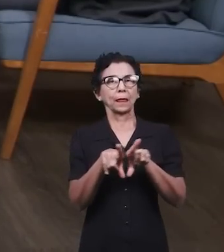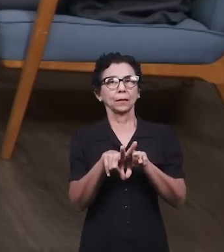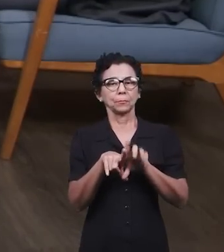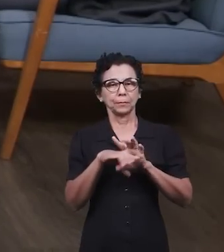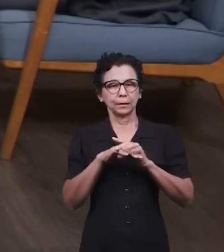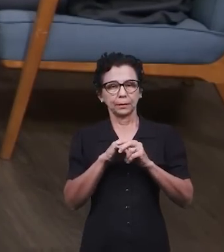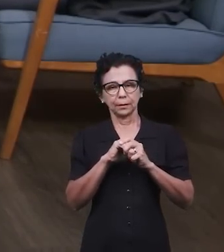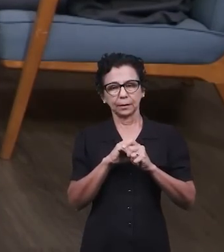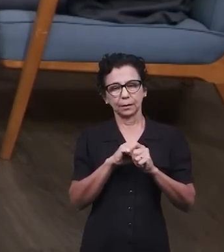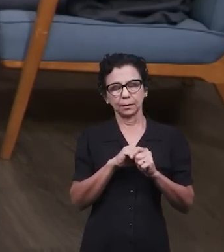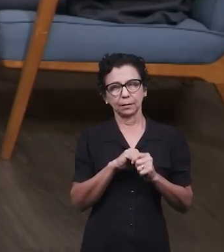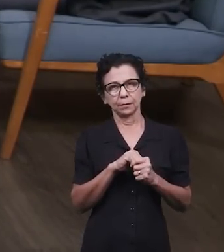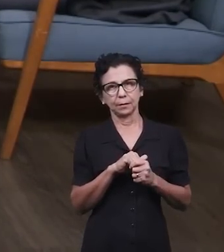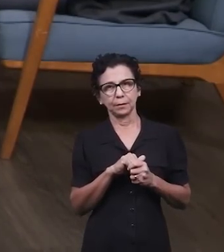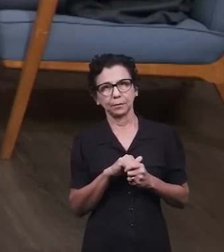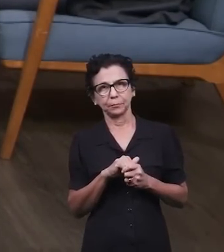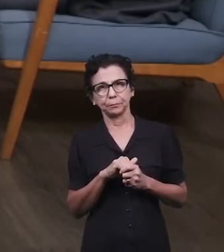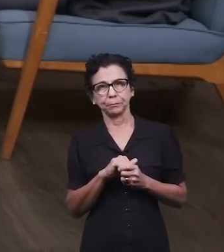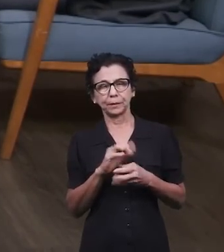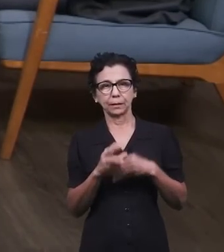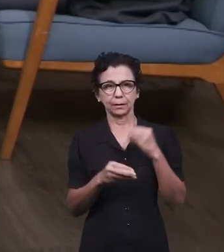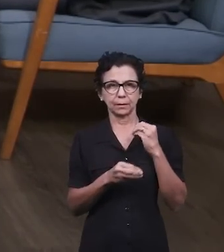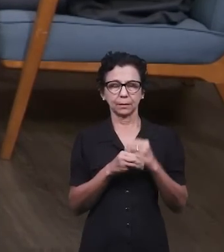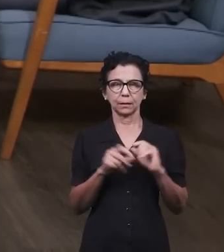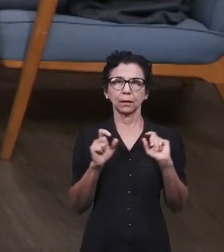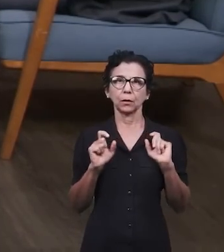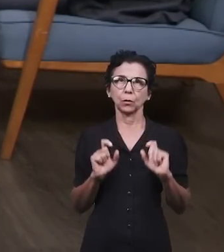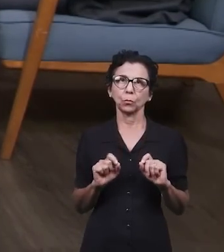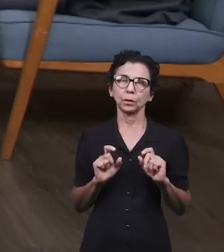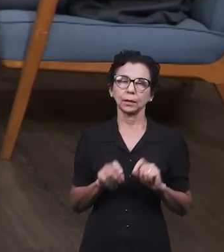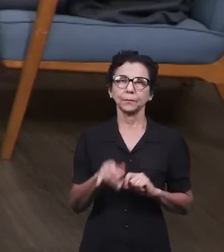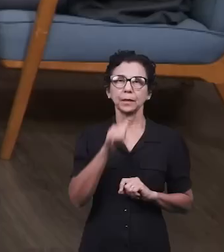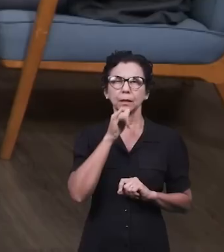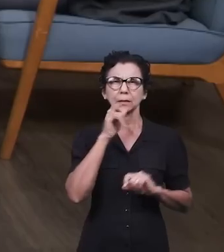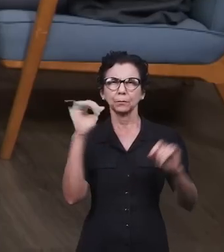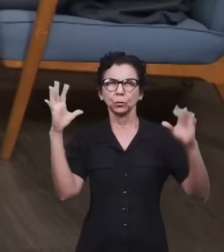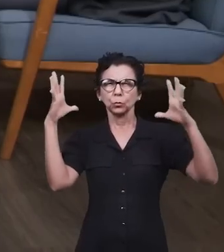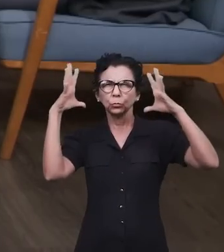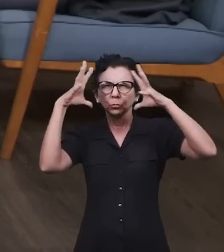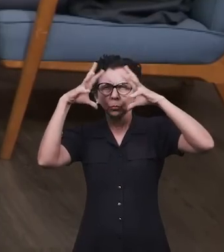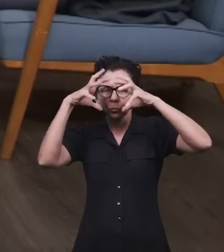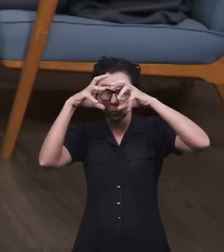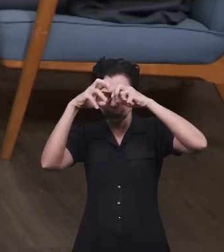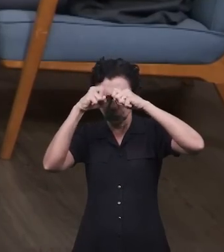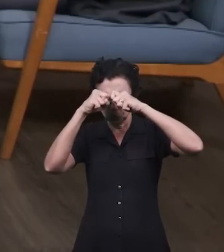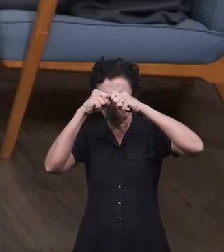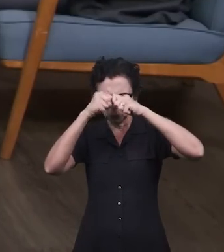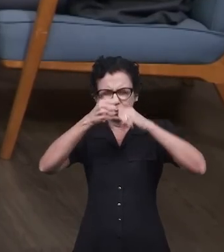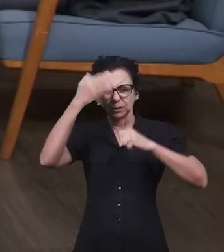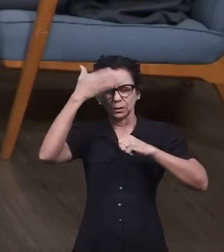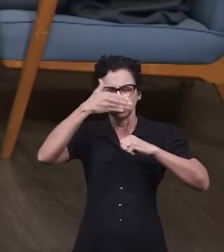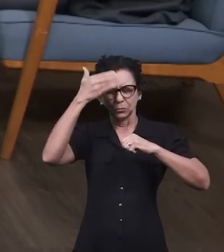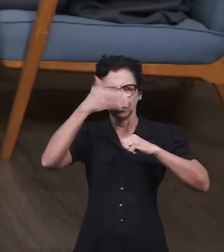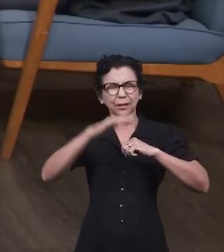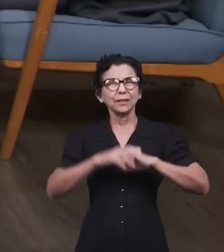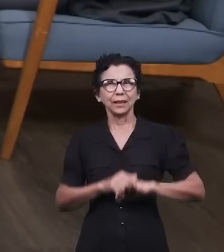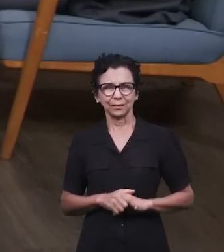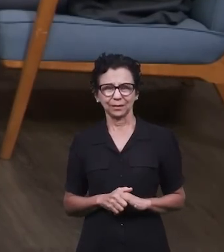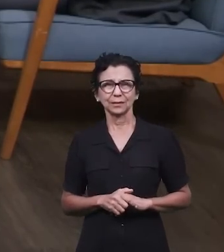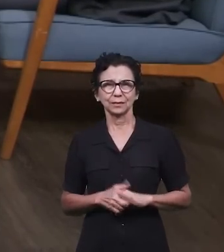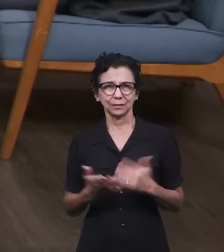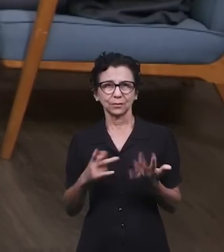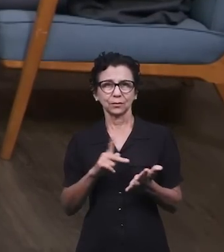é que em meio à escuridão você não enxerga nada. Mas na medida em que você tem os